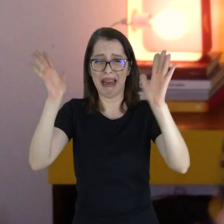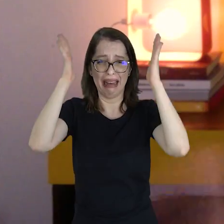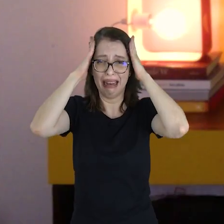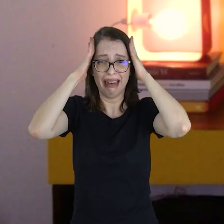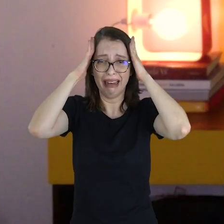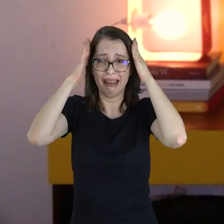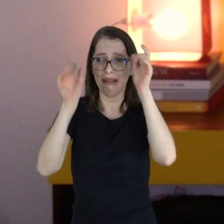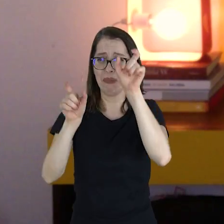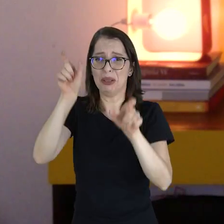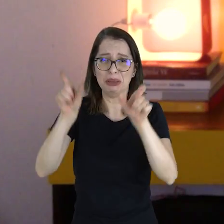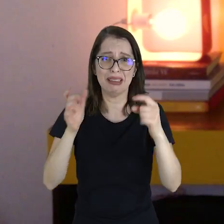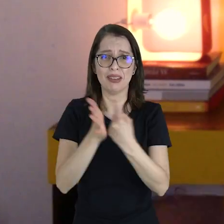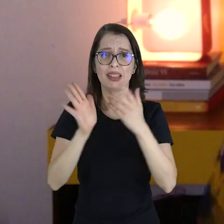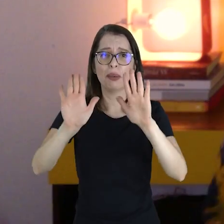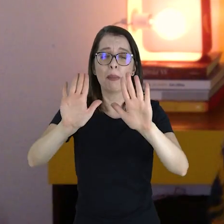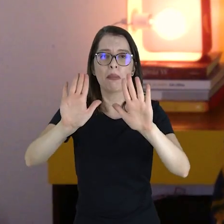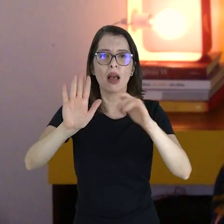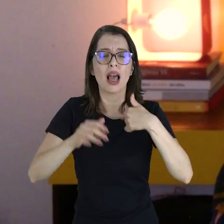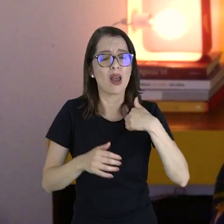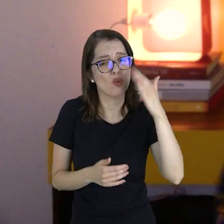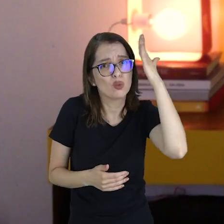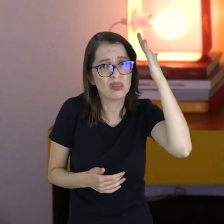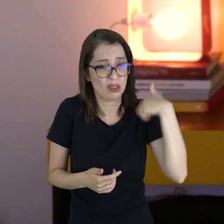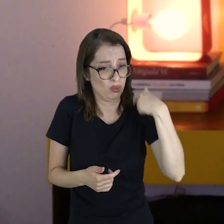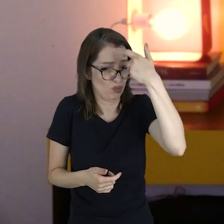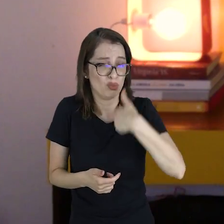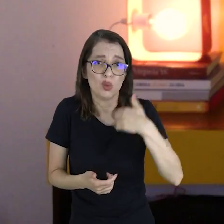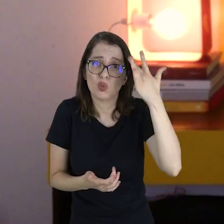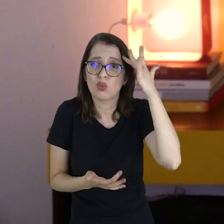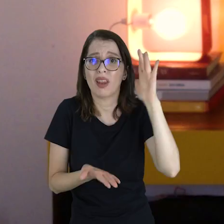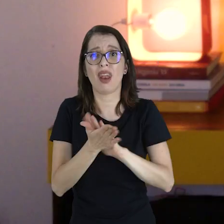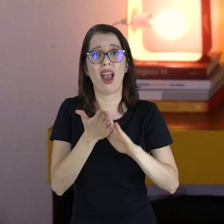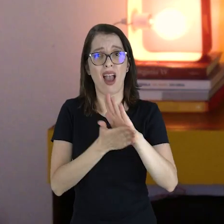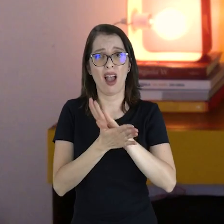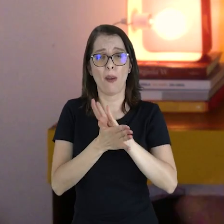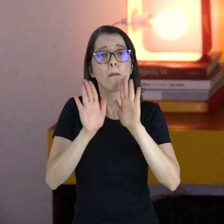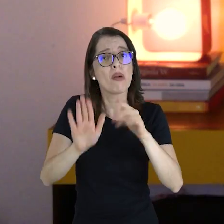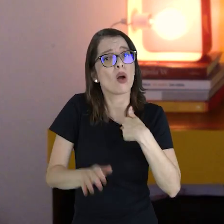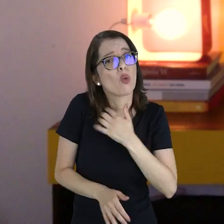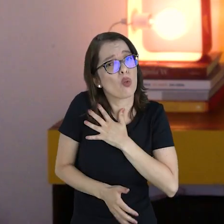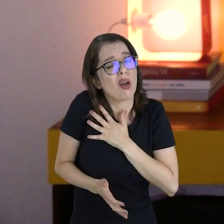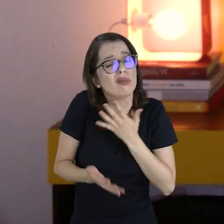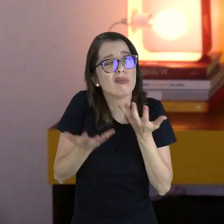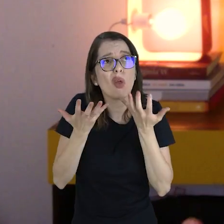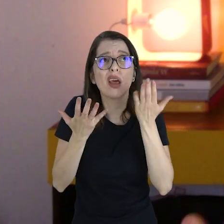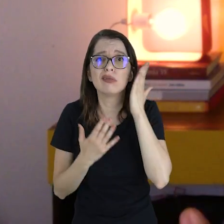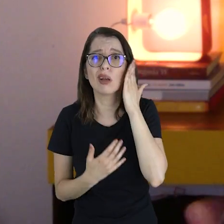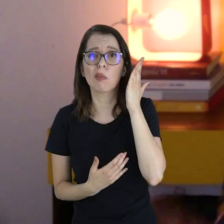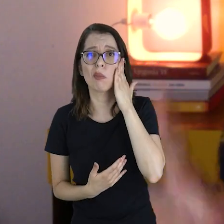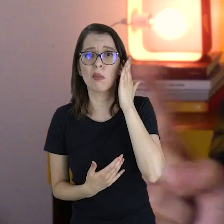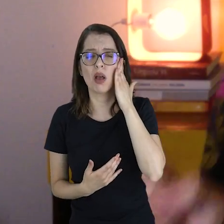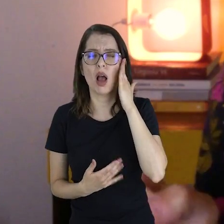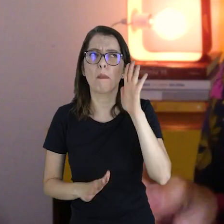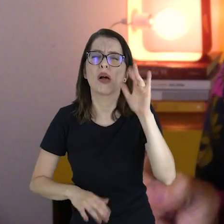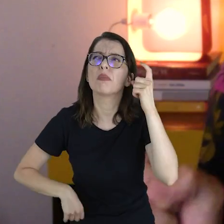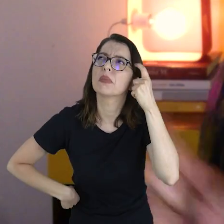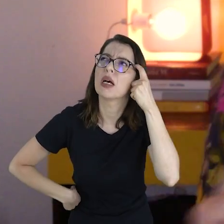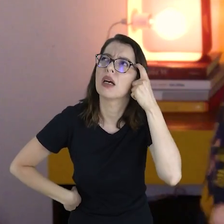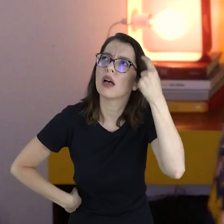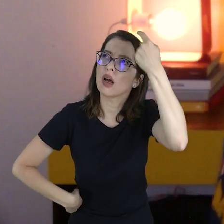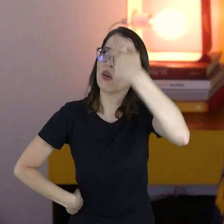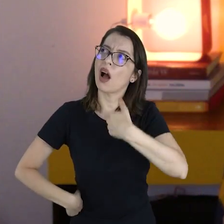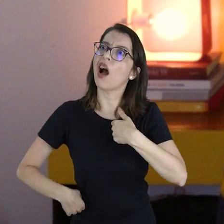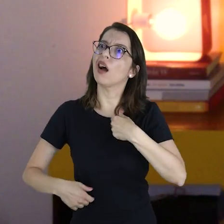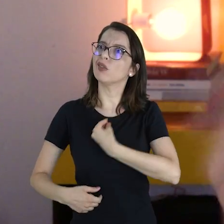perguntas em milhares de cabeças. E eu só sei que nada sei, mas tudo gostaria de saber. Pois se penso,